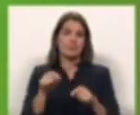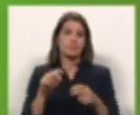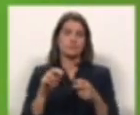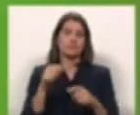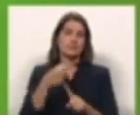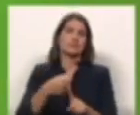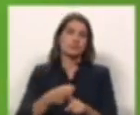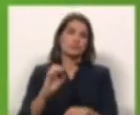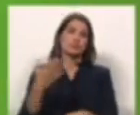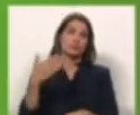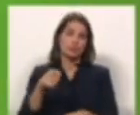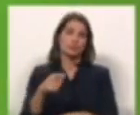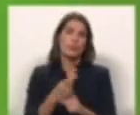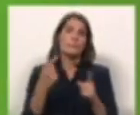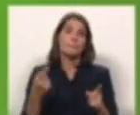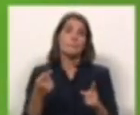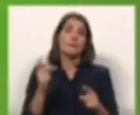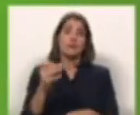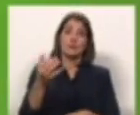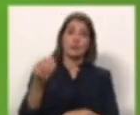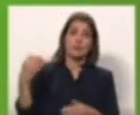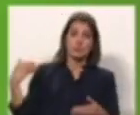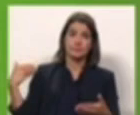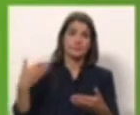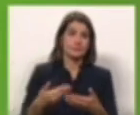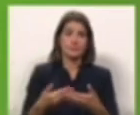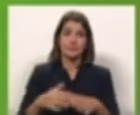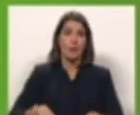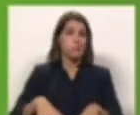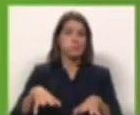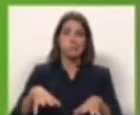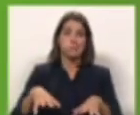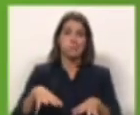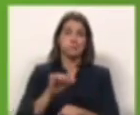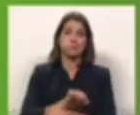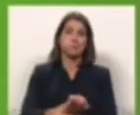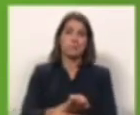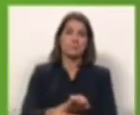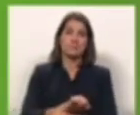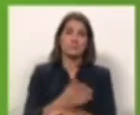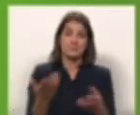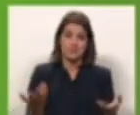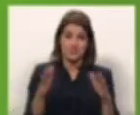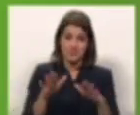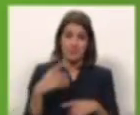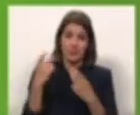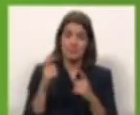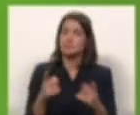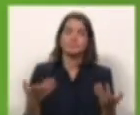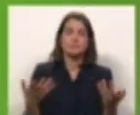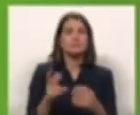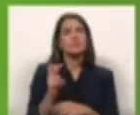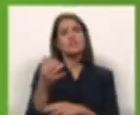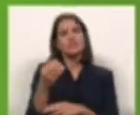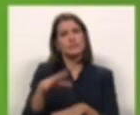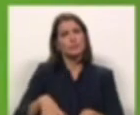desafio que nós temos estamos há 20 anos sem mexer vamos parar e pensar no que é isto 20